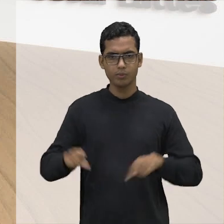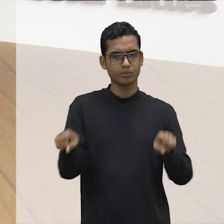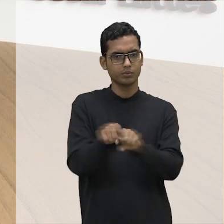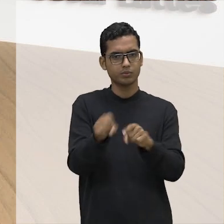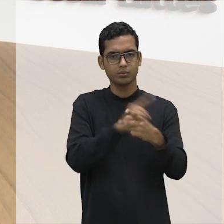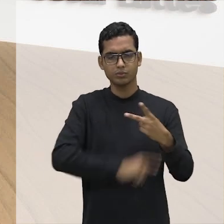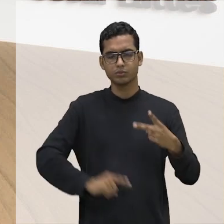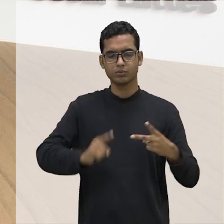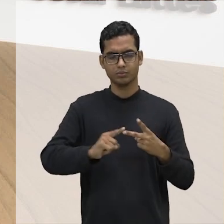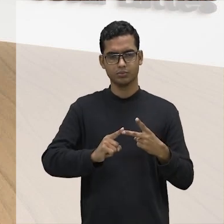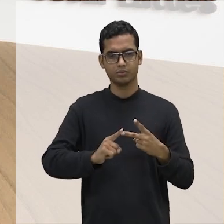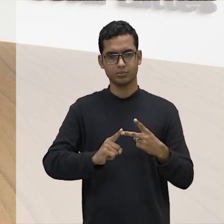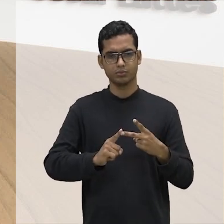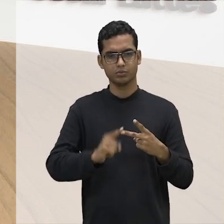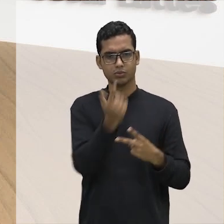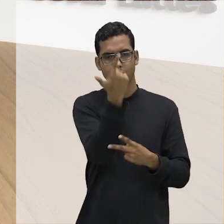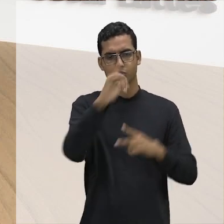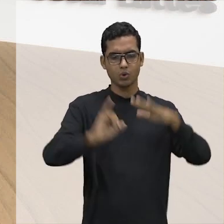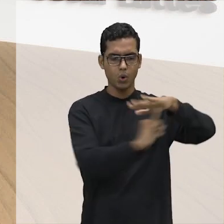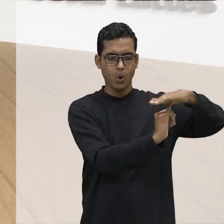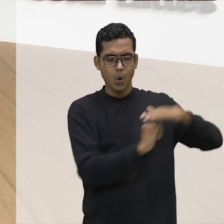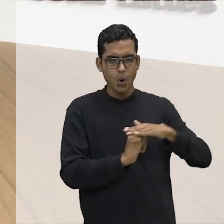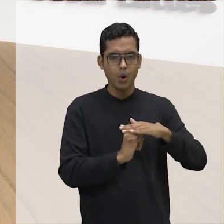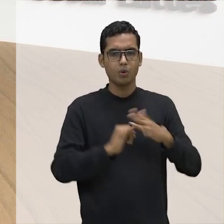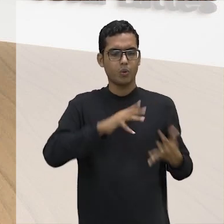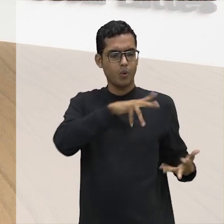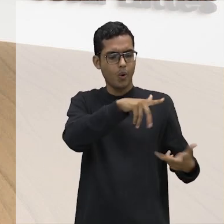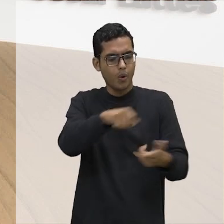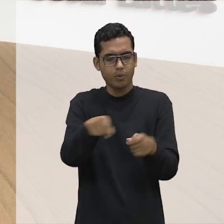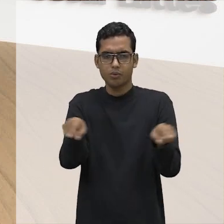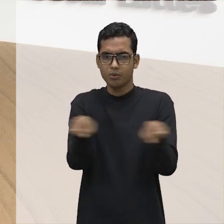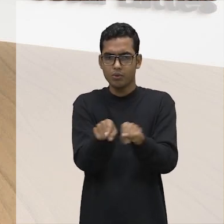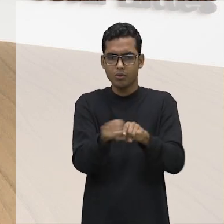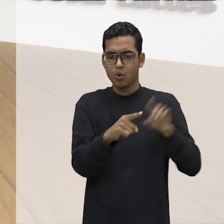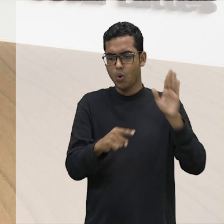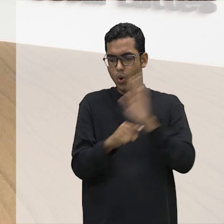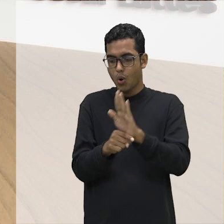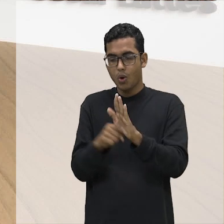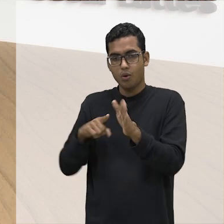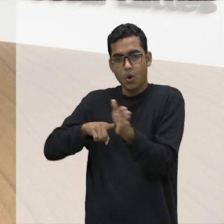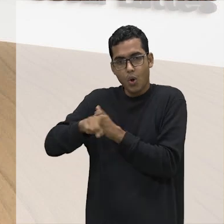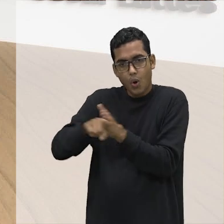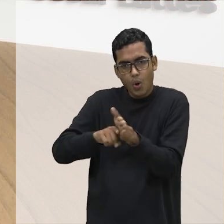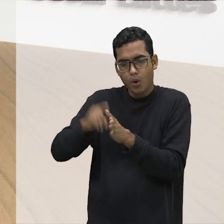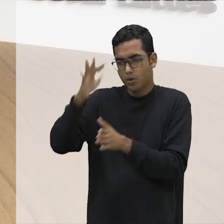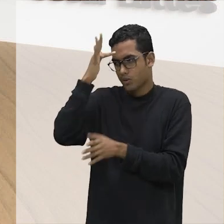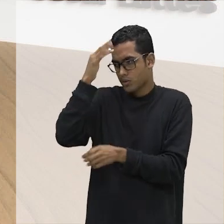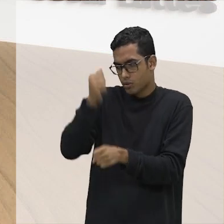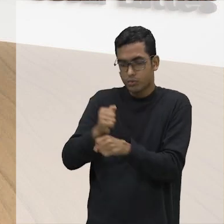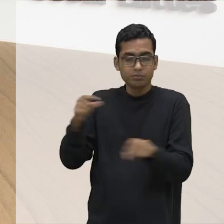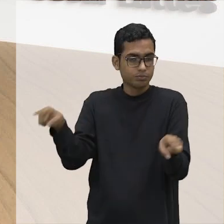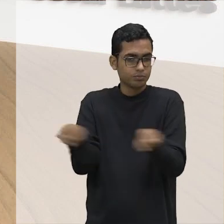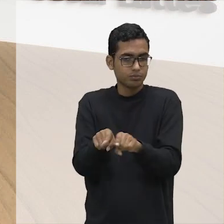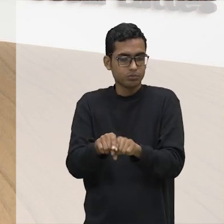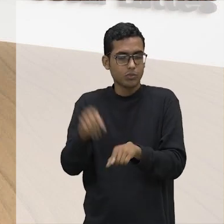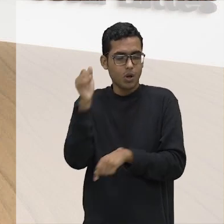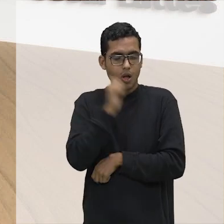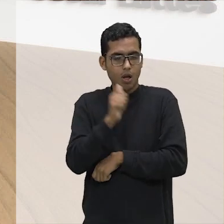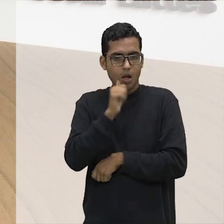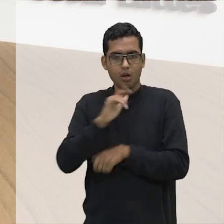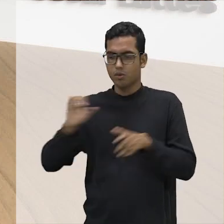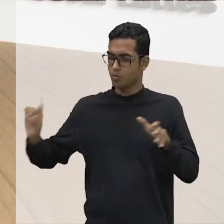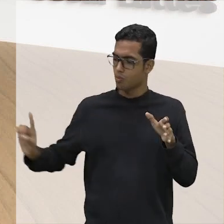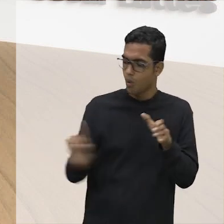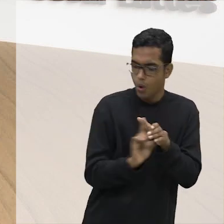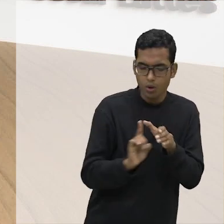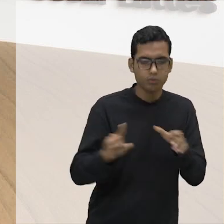né, quanto de outras esferas internacionais, para que a pesquisa em física, a pesquisa em ciências também seja